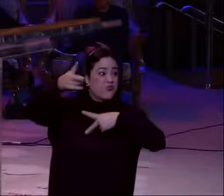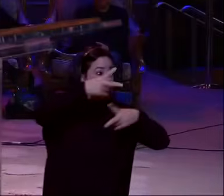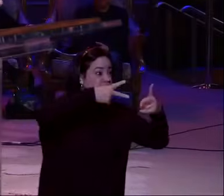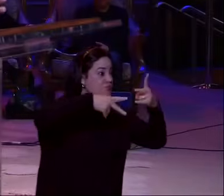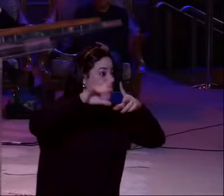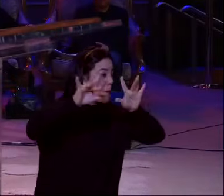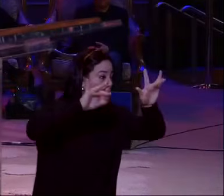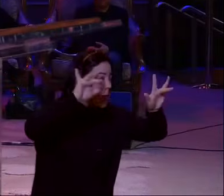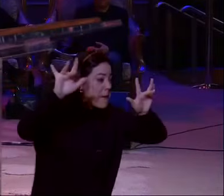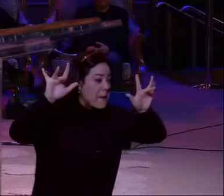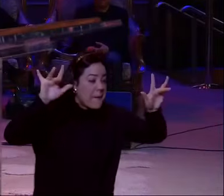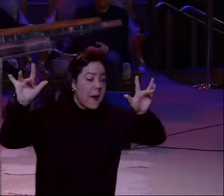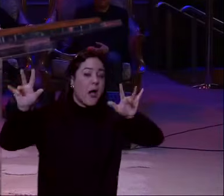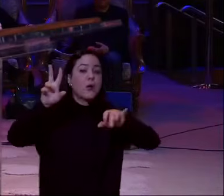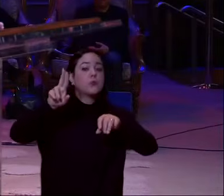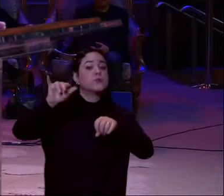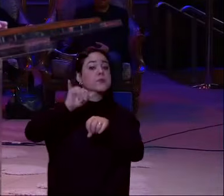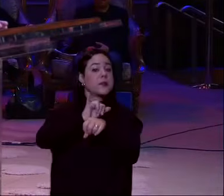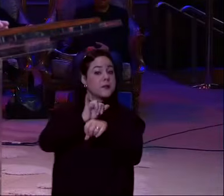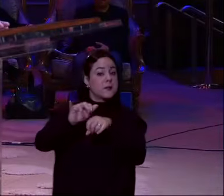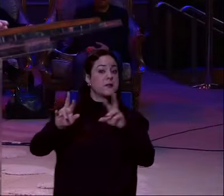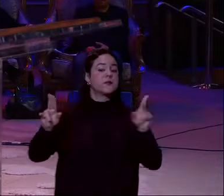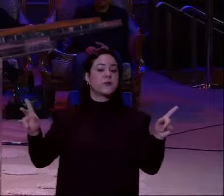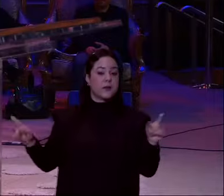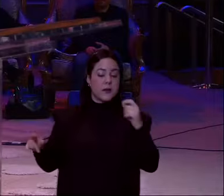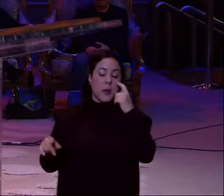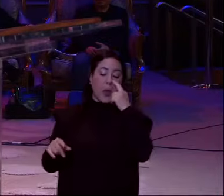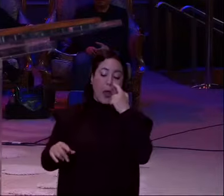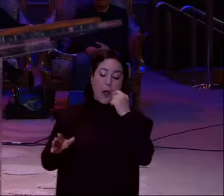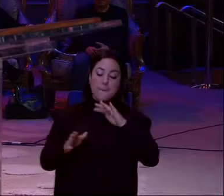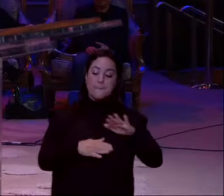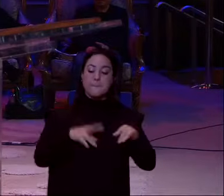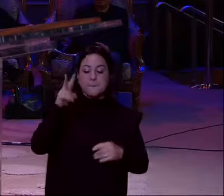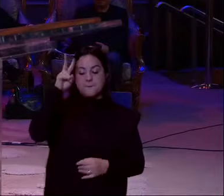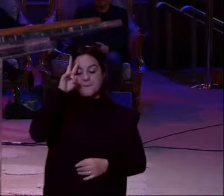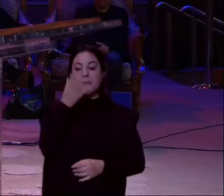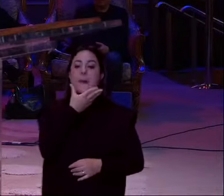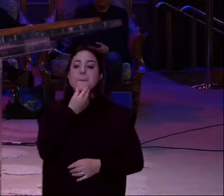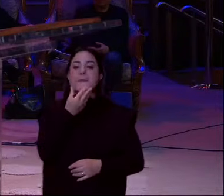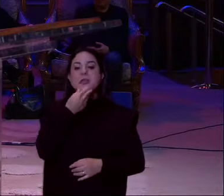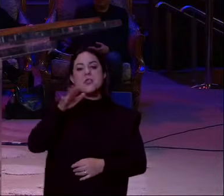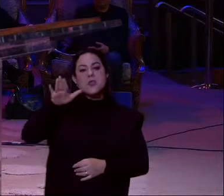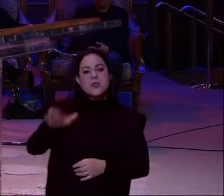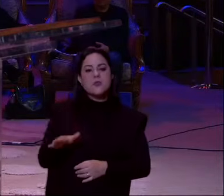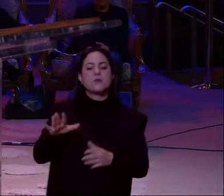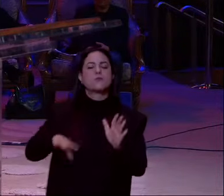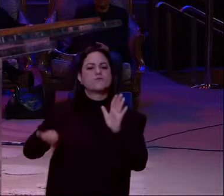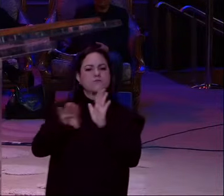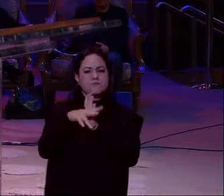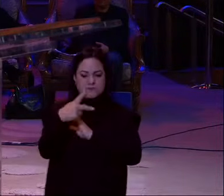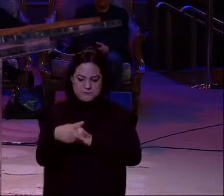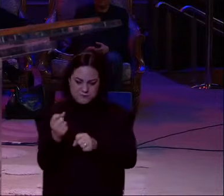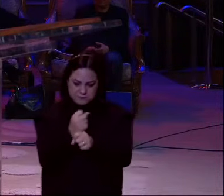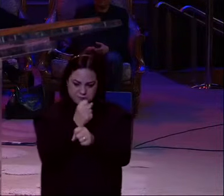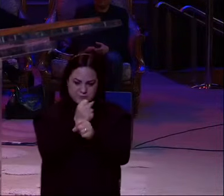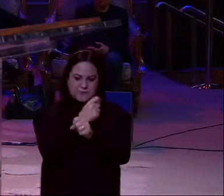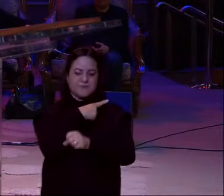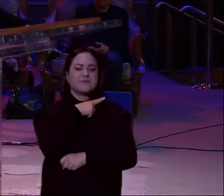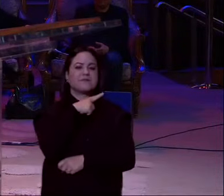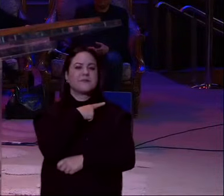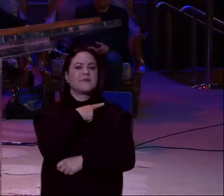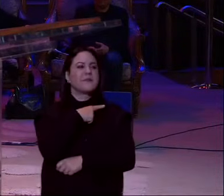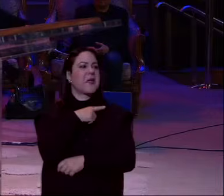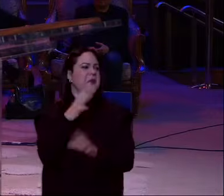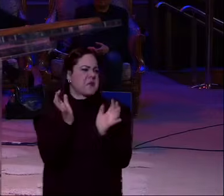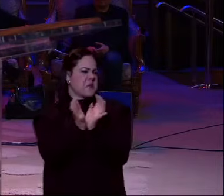usa ferramentas diferentes. Eu me lembro de um menino que chegou aqui nesse templo em construção ainda, e chegou com um bando